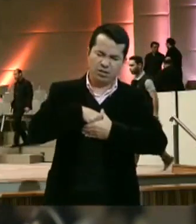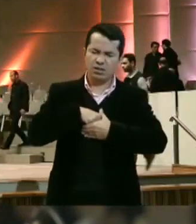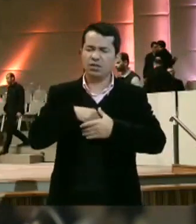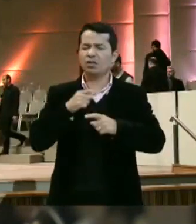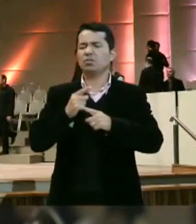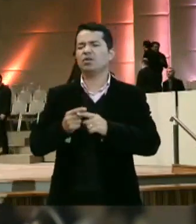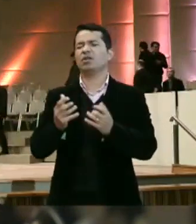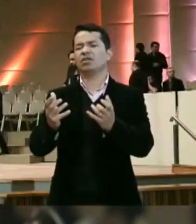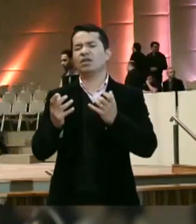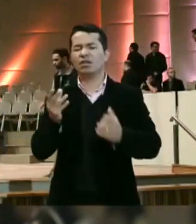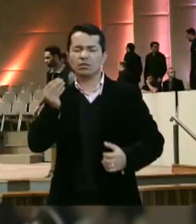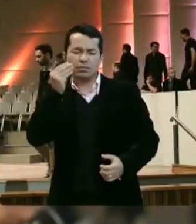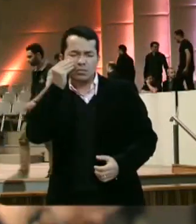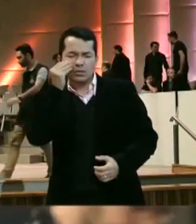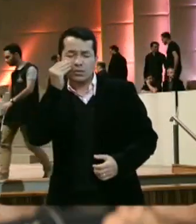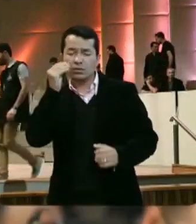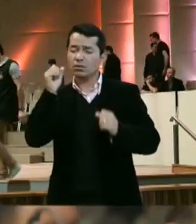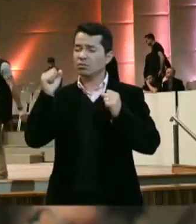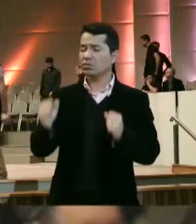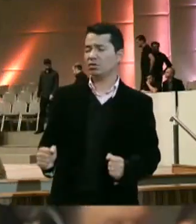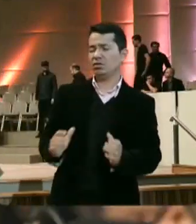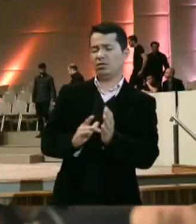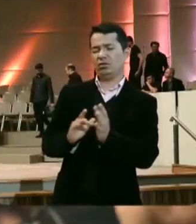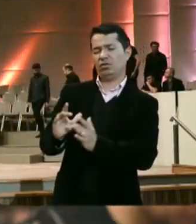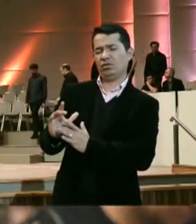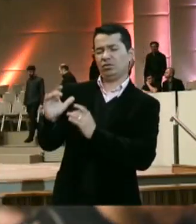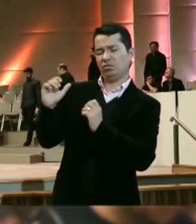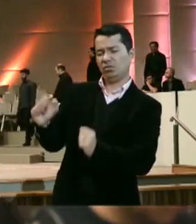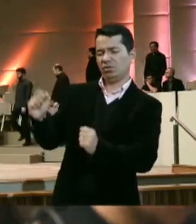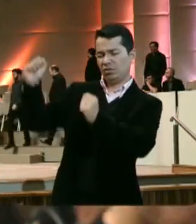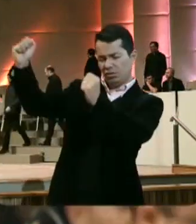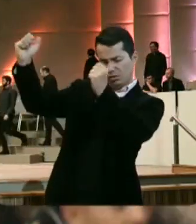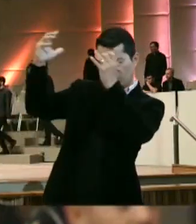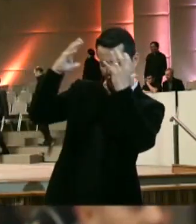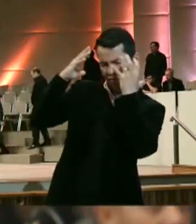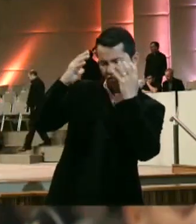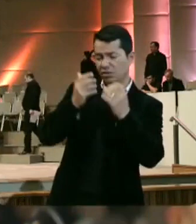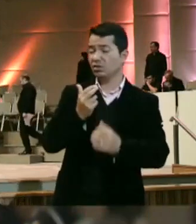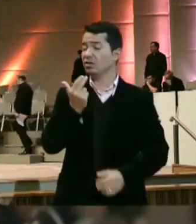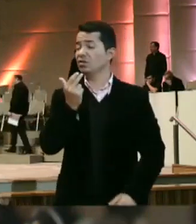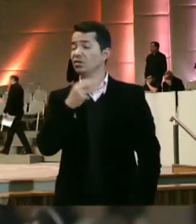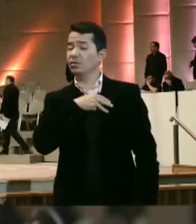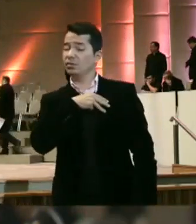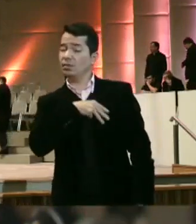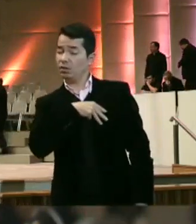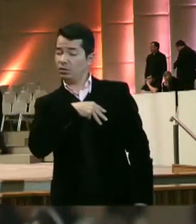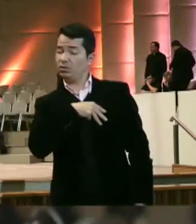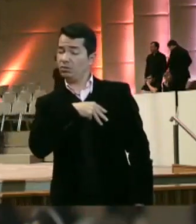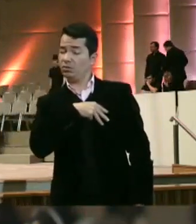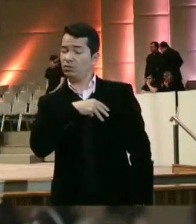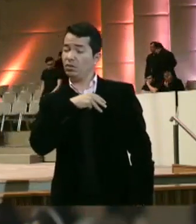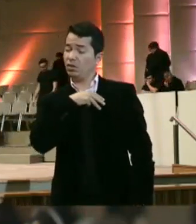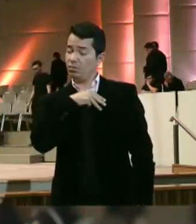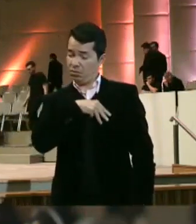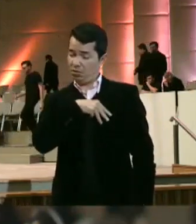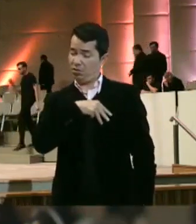na nossa vida. Assim como Mateus Levi teve uma